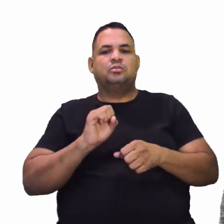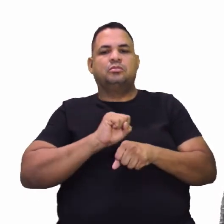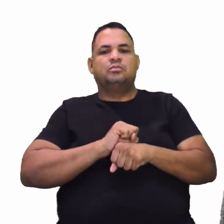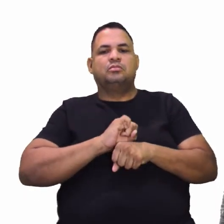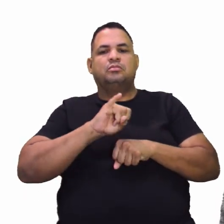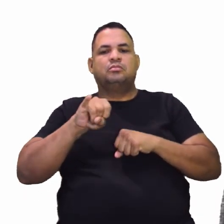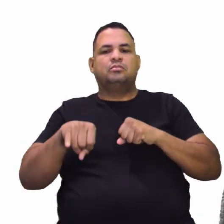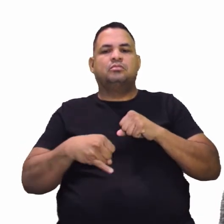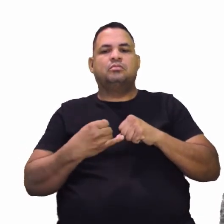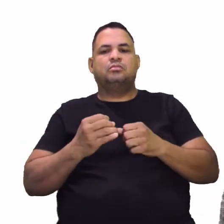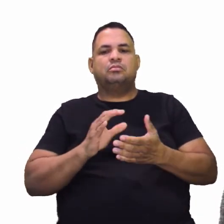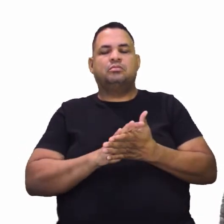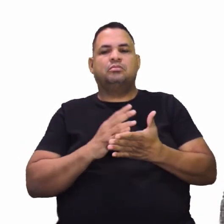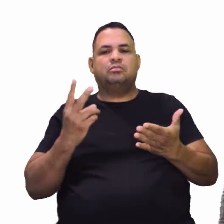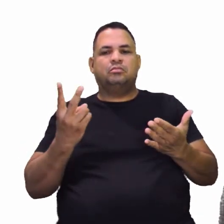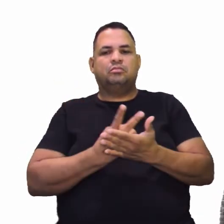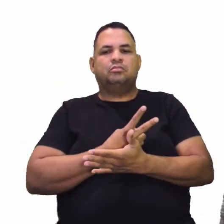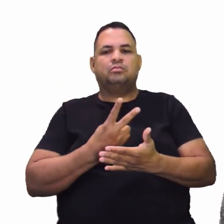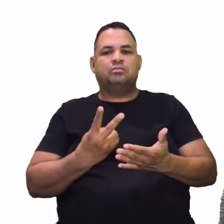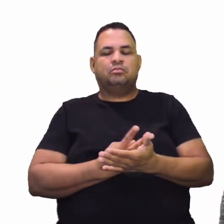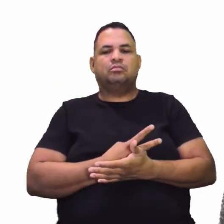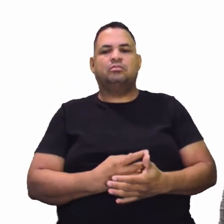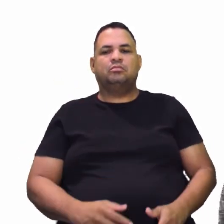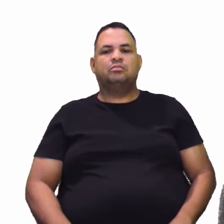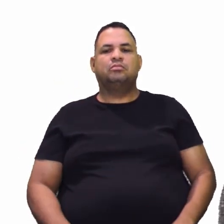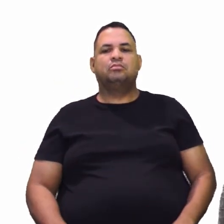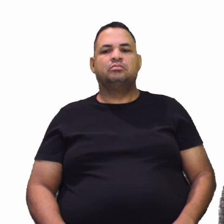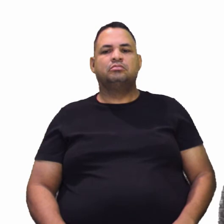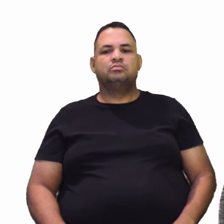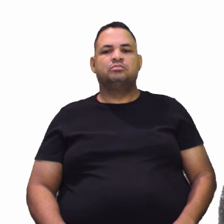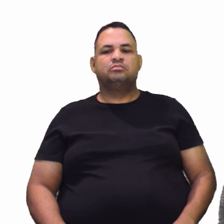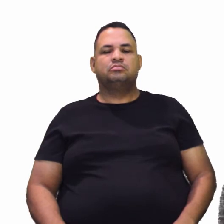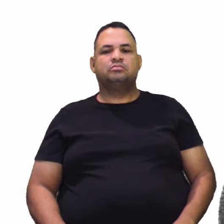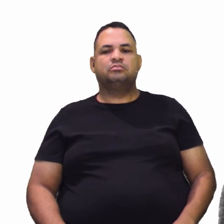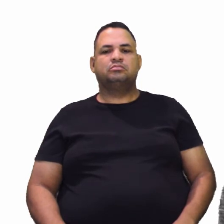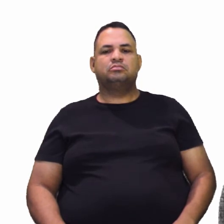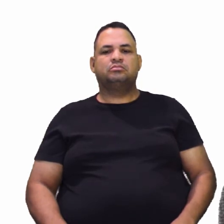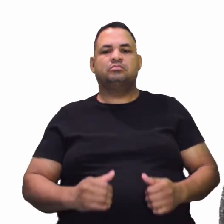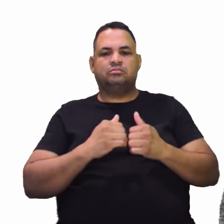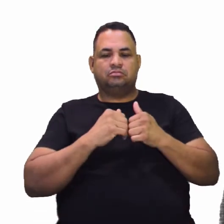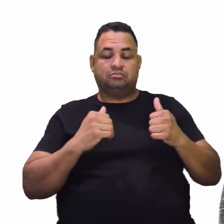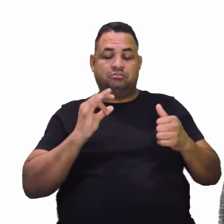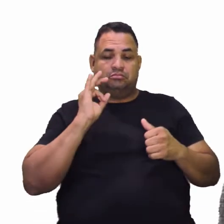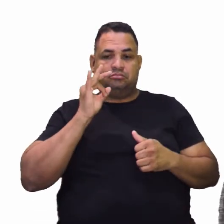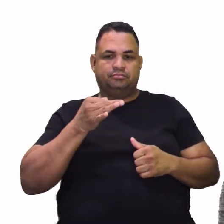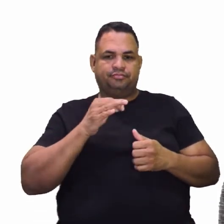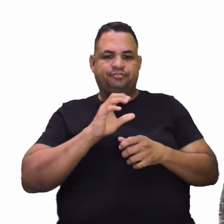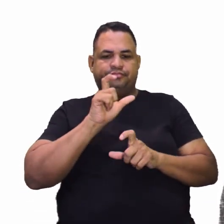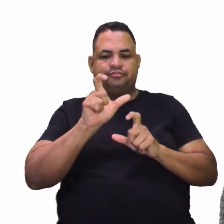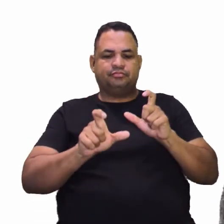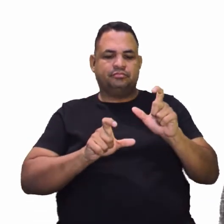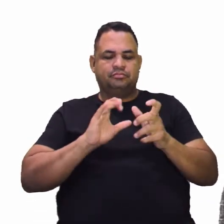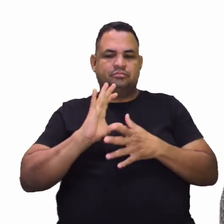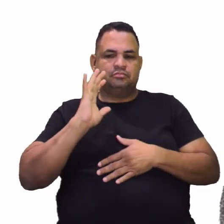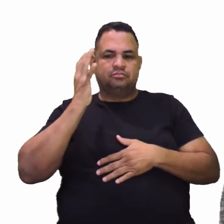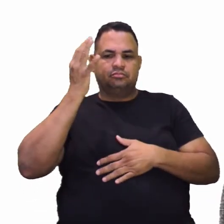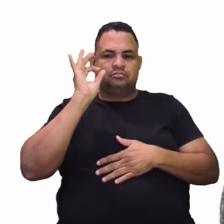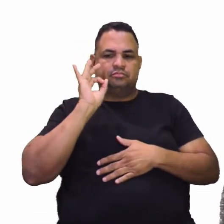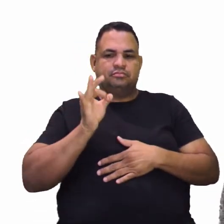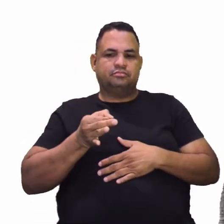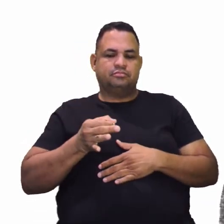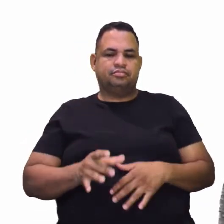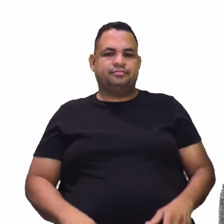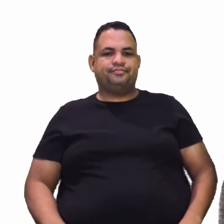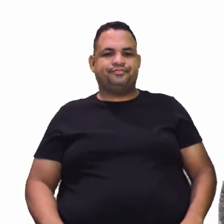a resposta errada aqui. O correto seria ele separado, como advérbio de tempo,